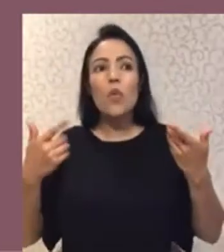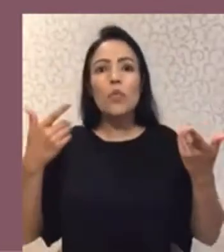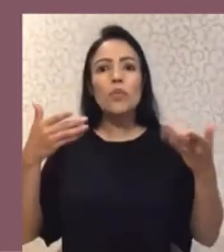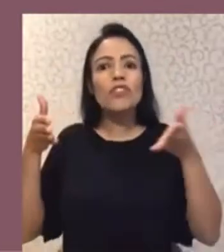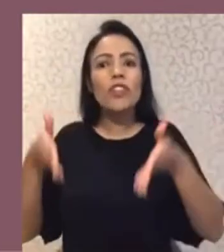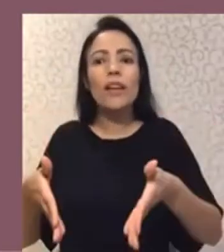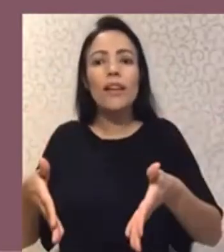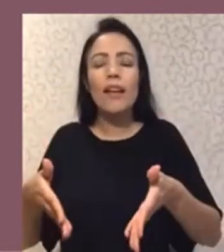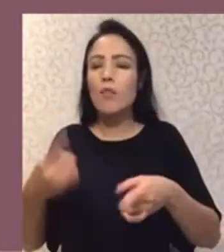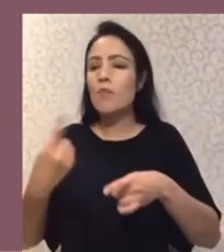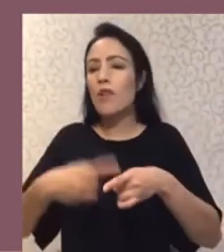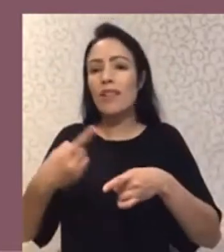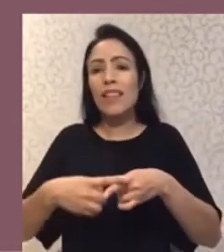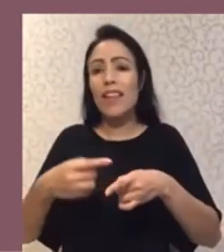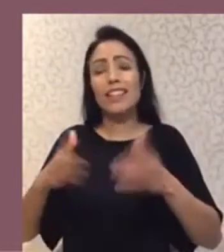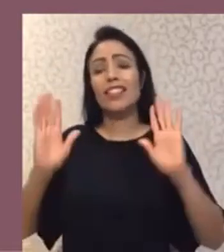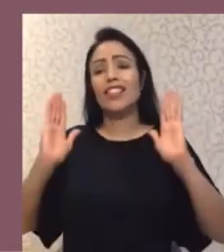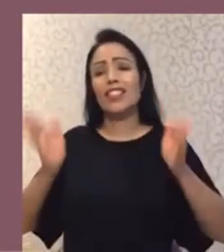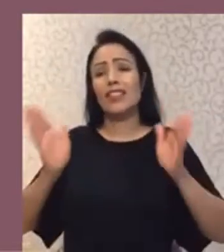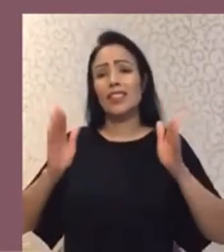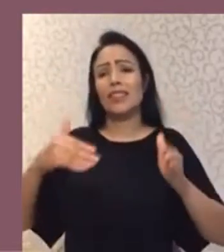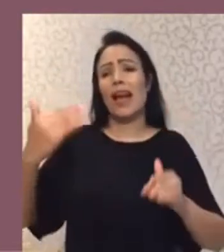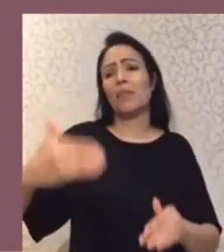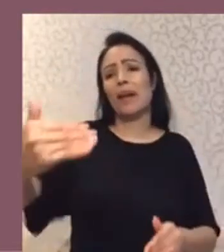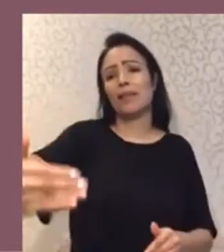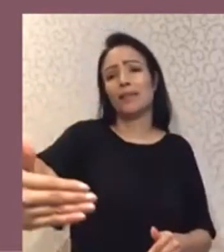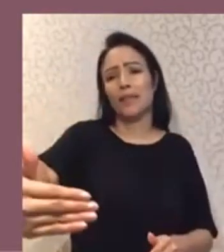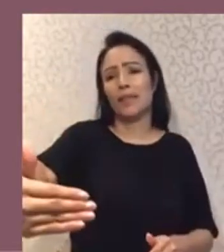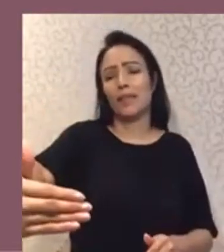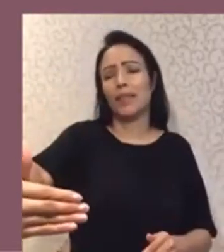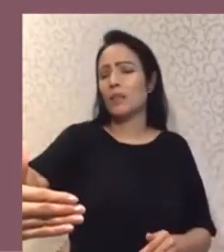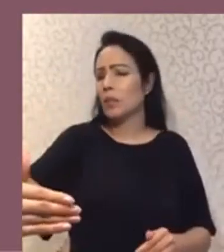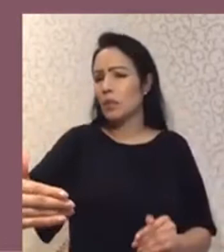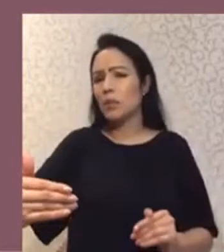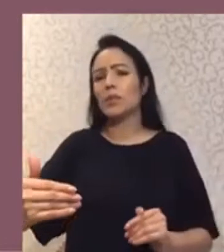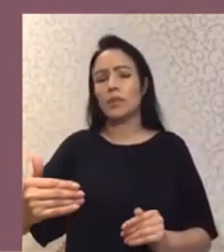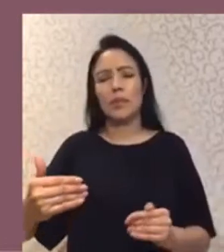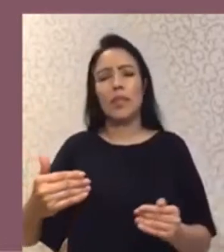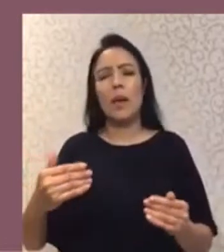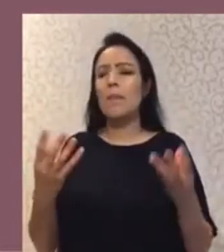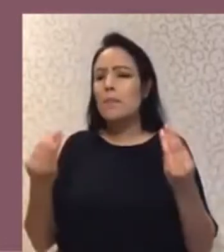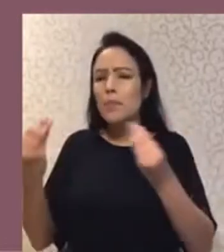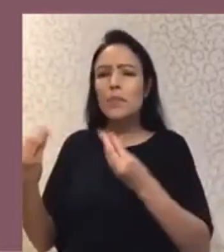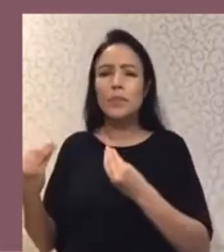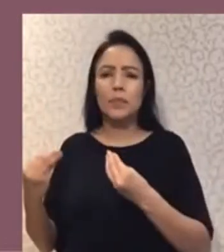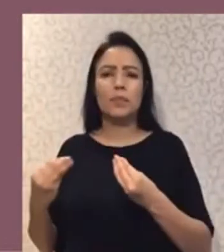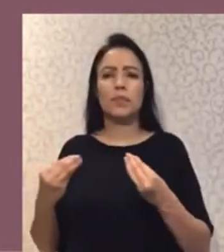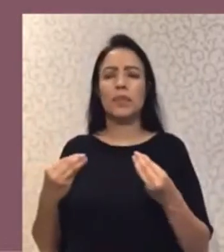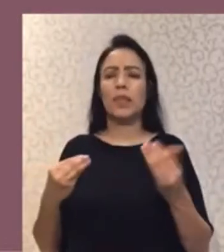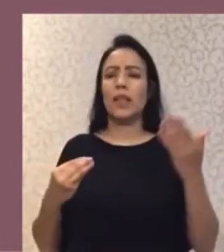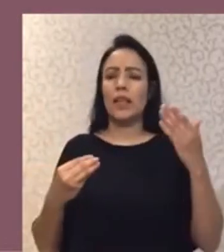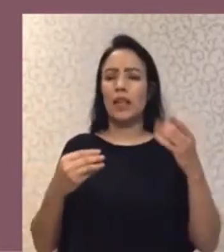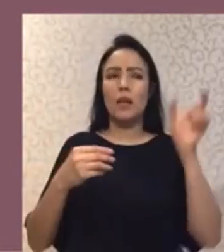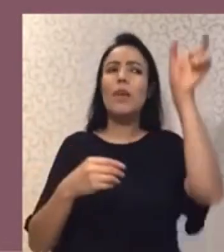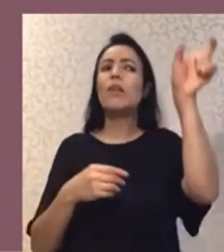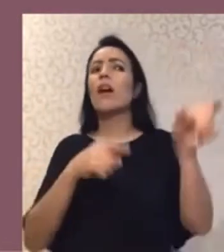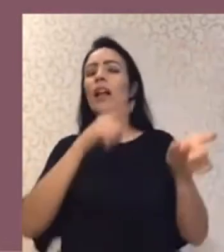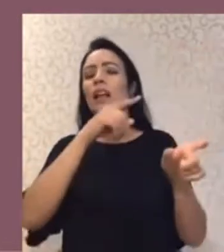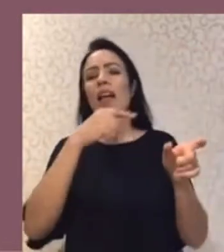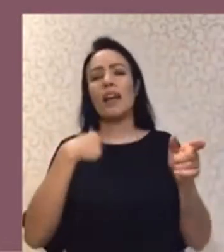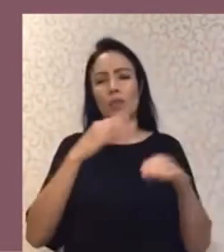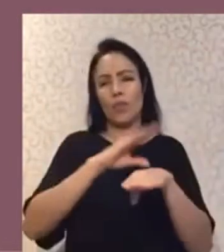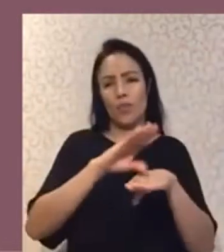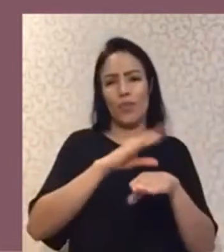à frente, né? E isso tem uma implicação muito grande que faz aquela pessoa lá do meu doutorado responder que entende que